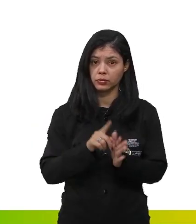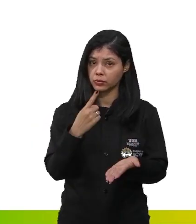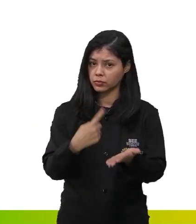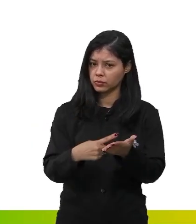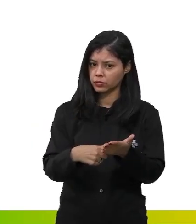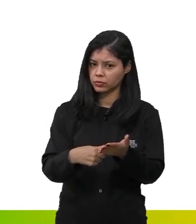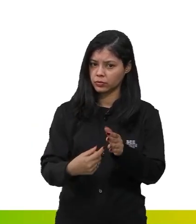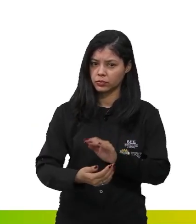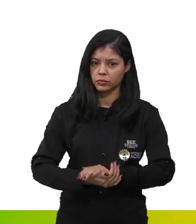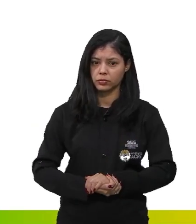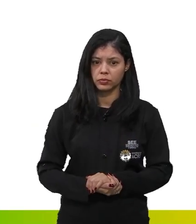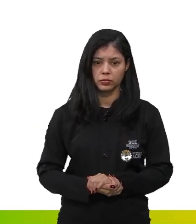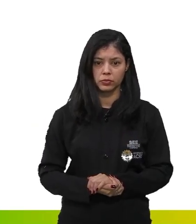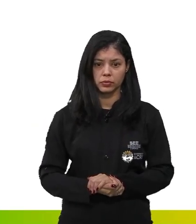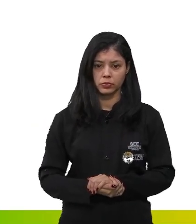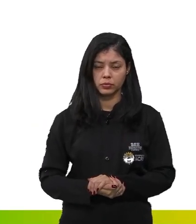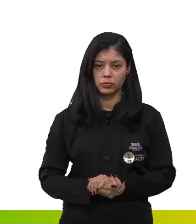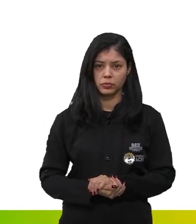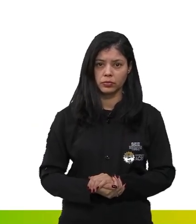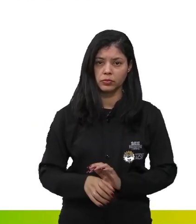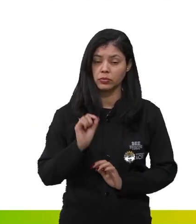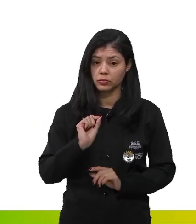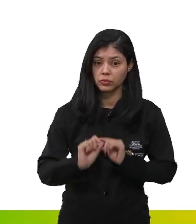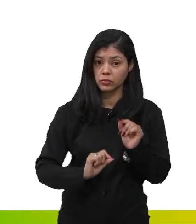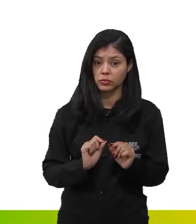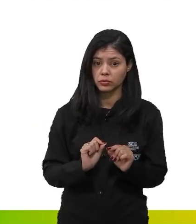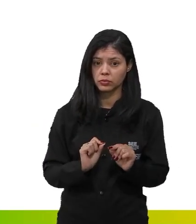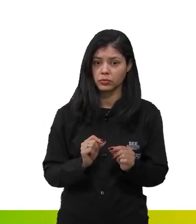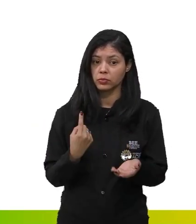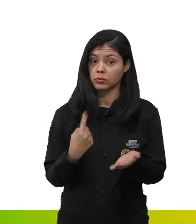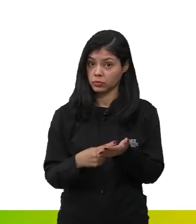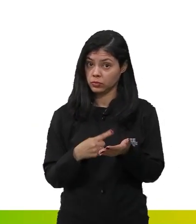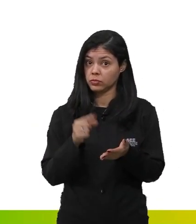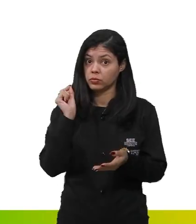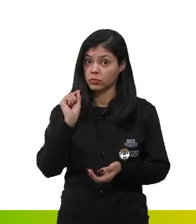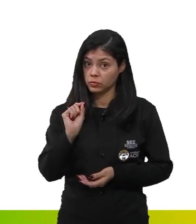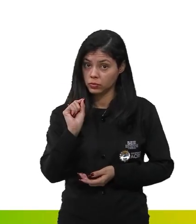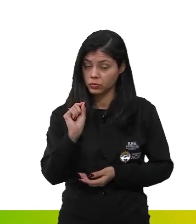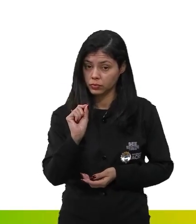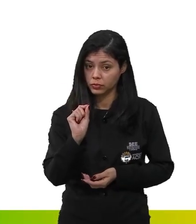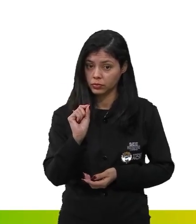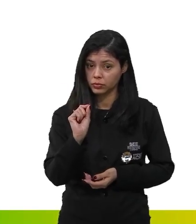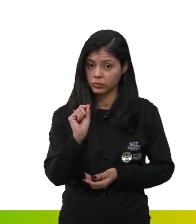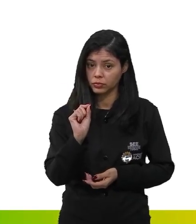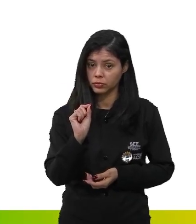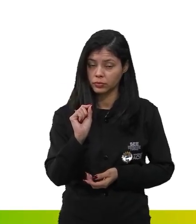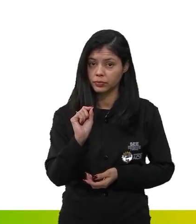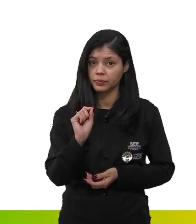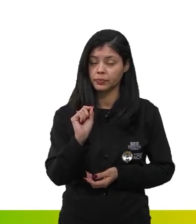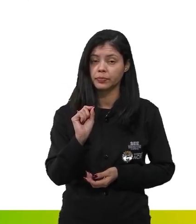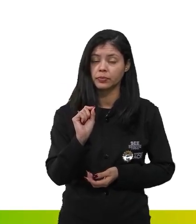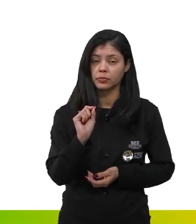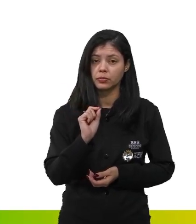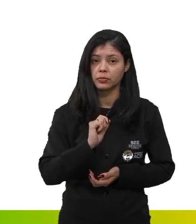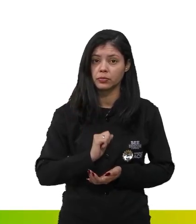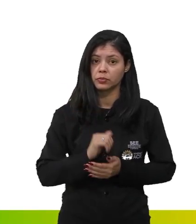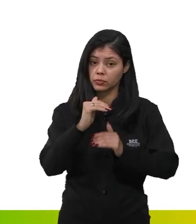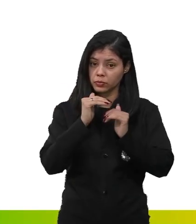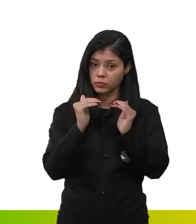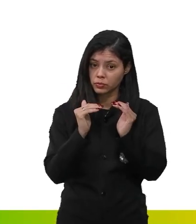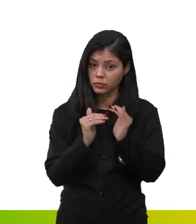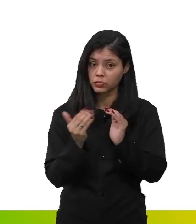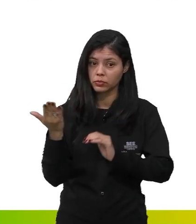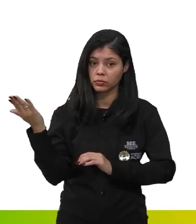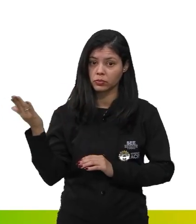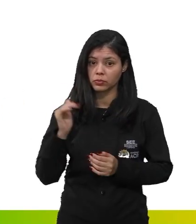acordo? O que não pertence? Levando em consideração, tá, pessoal, que tudo que está